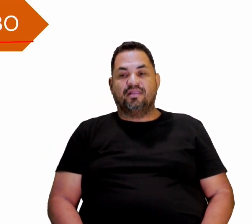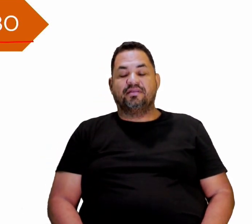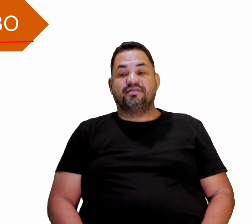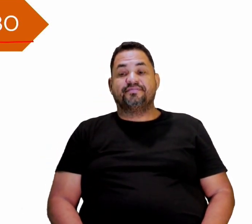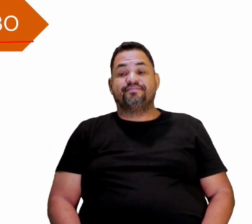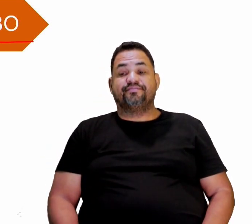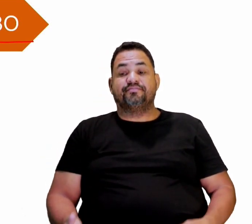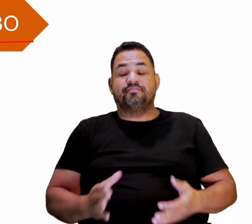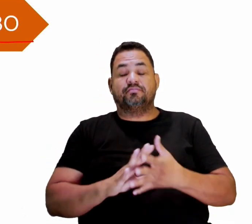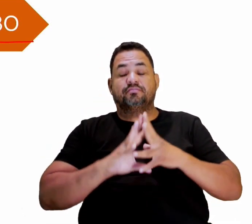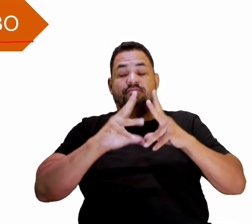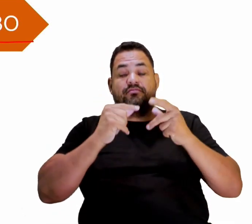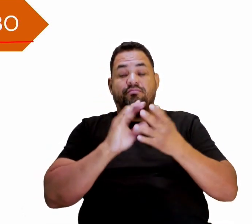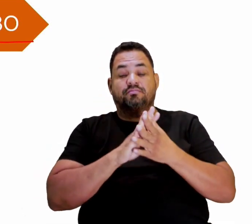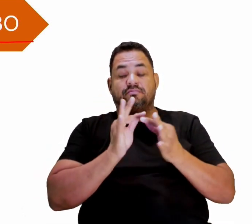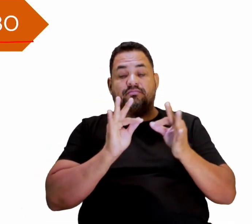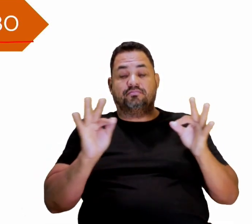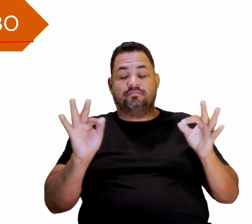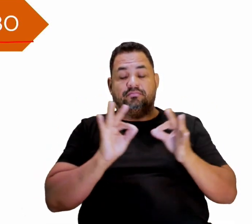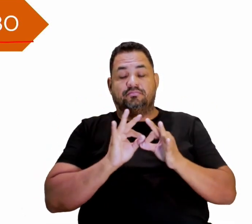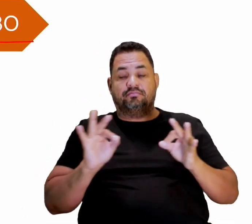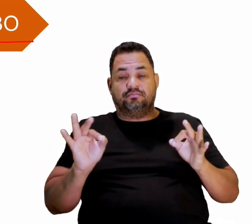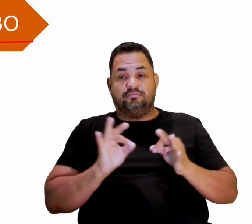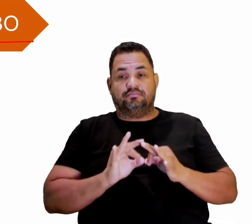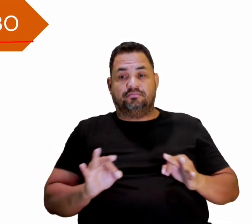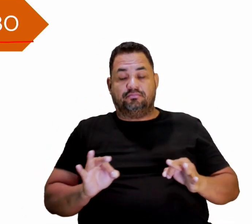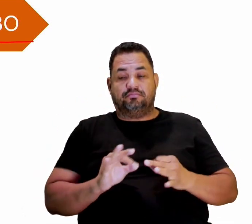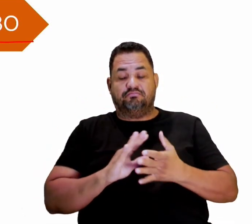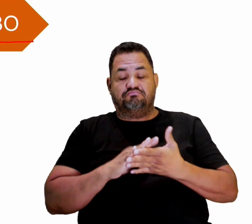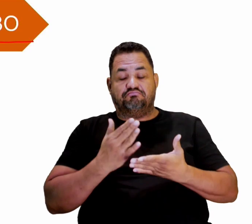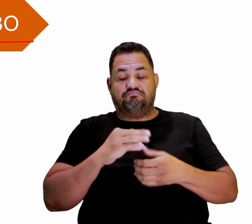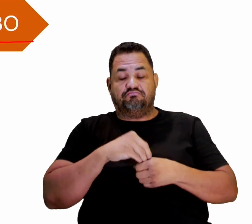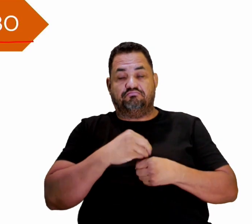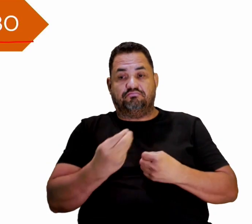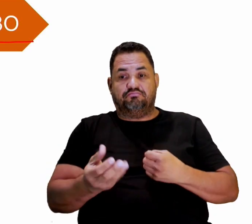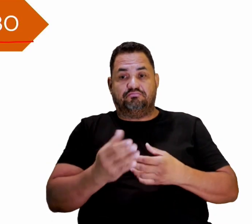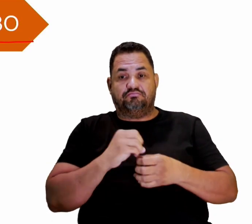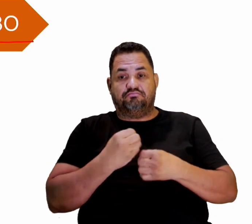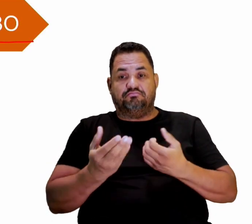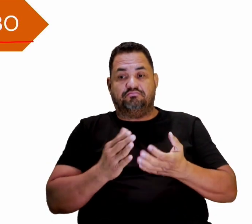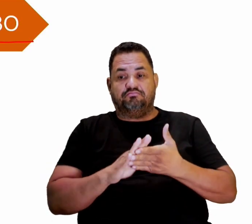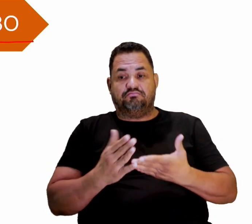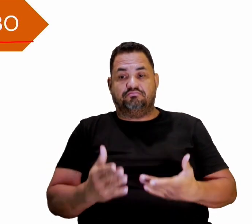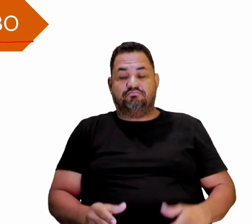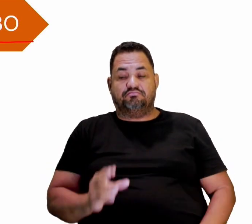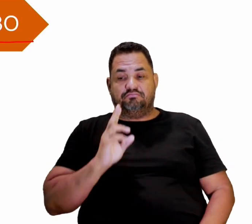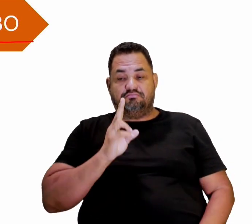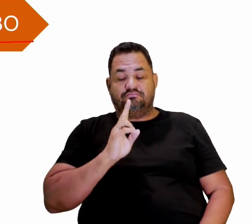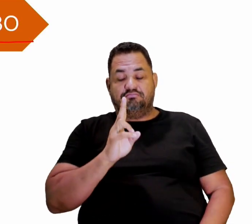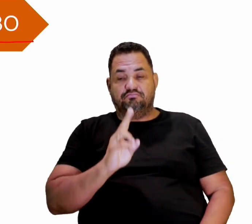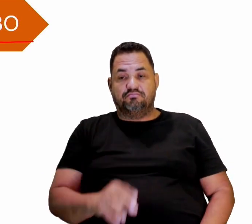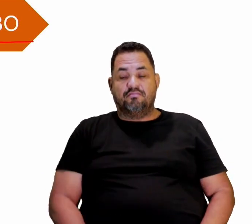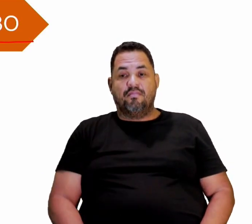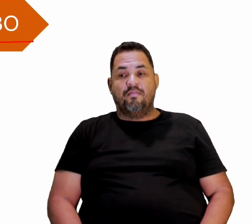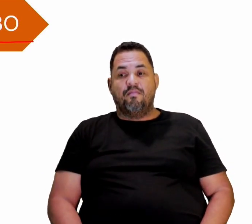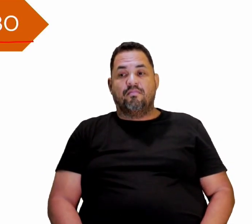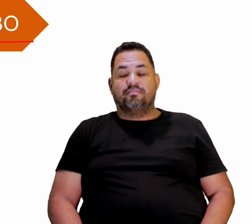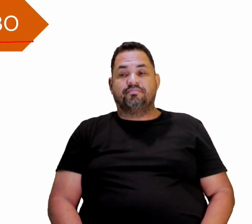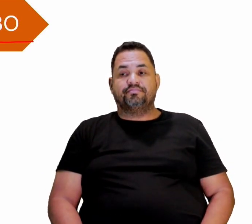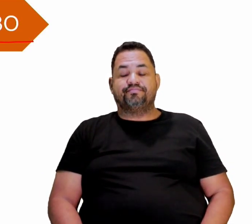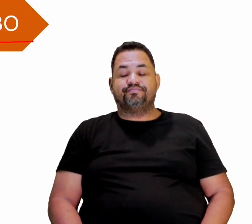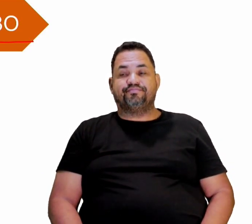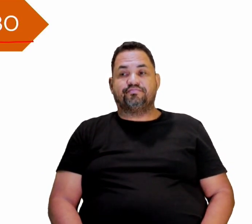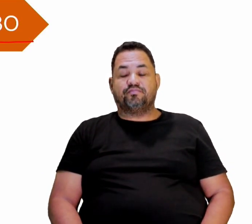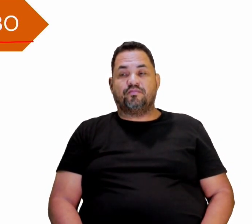fixo ele vem para todas as frases ele é fixo não deixa de vir em nenhum momento claro que você deve